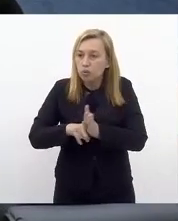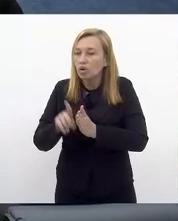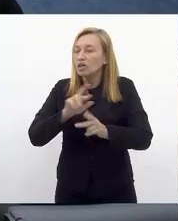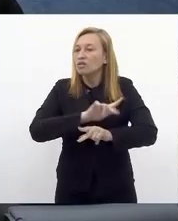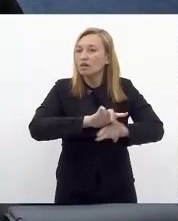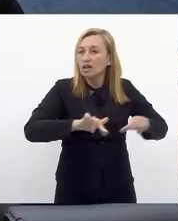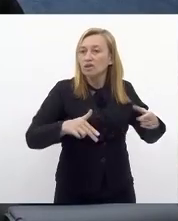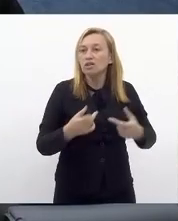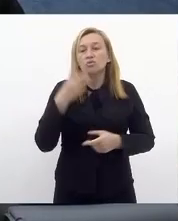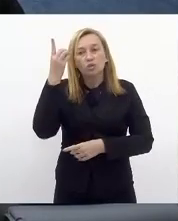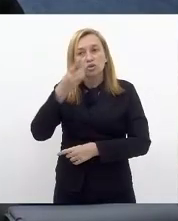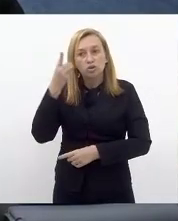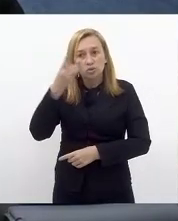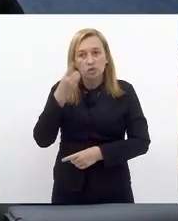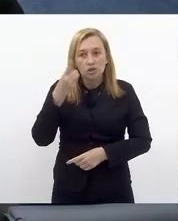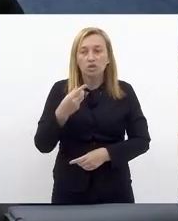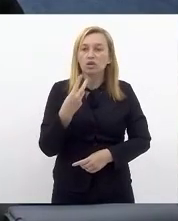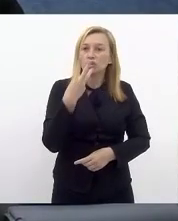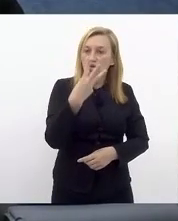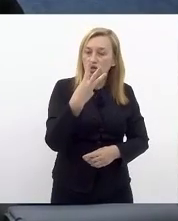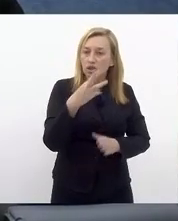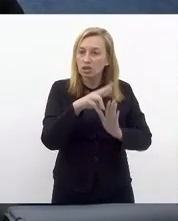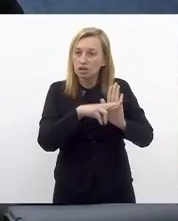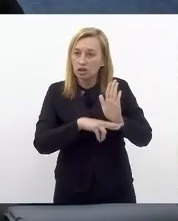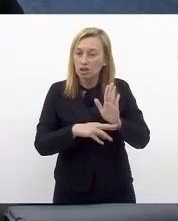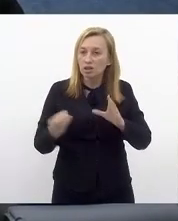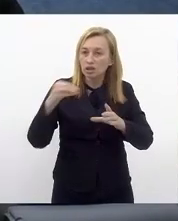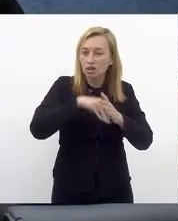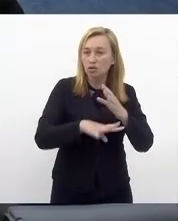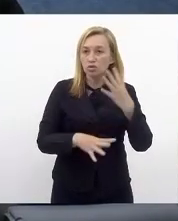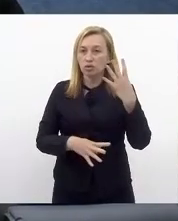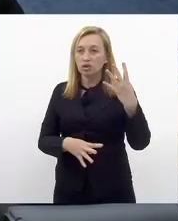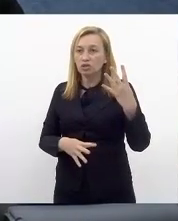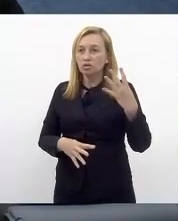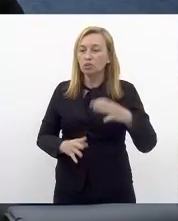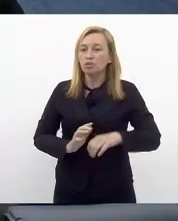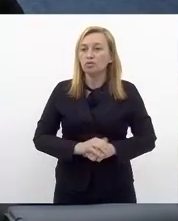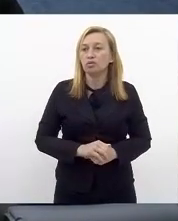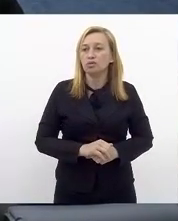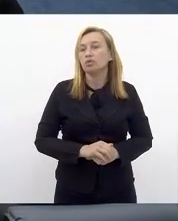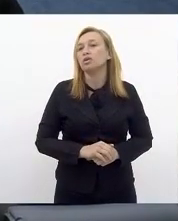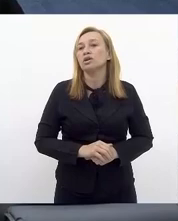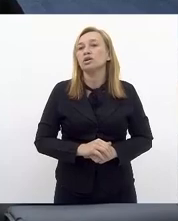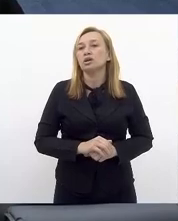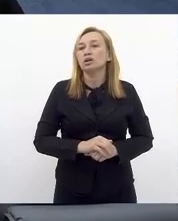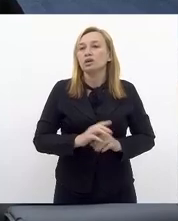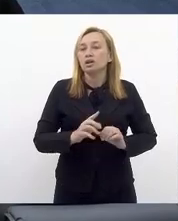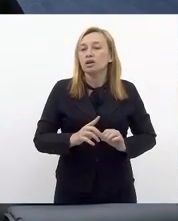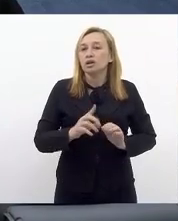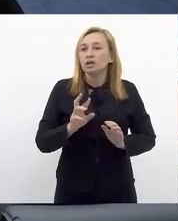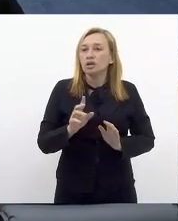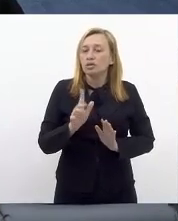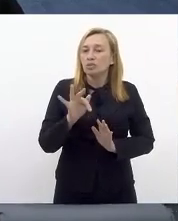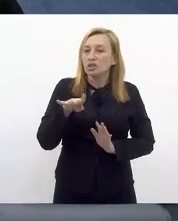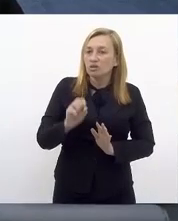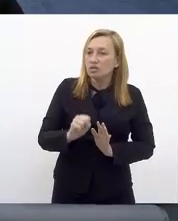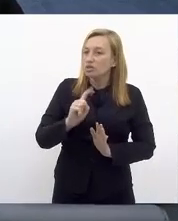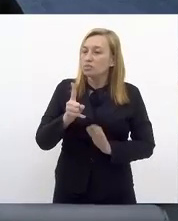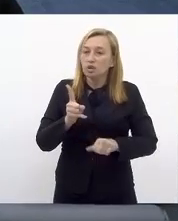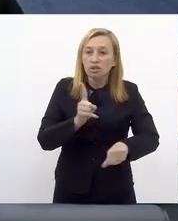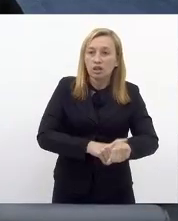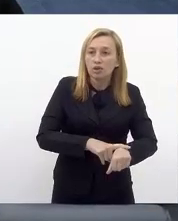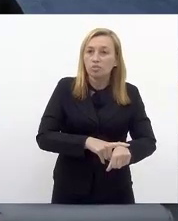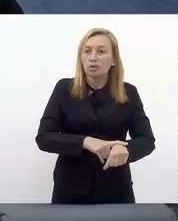pelos parlamentares dos três requisitos dentro dos quatro e acumulação de benefícios não está prevista para ser